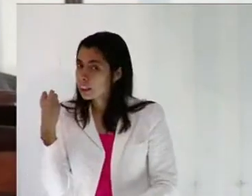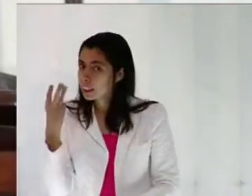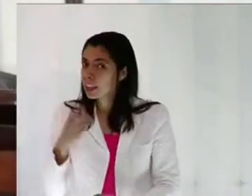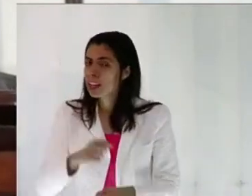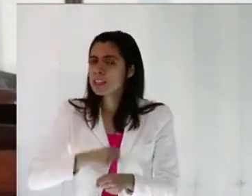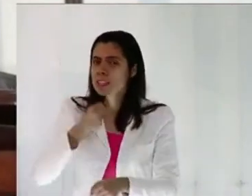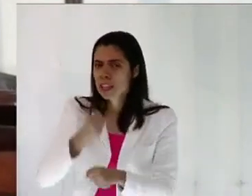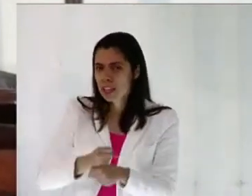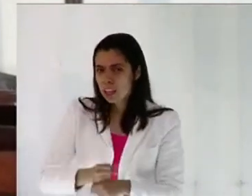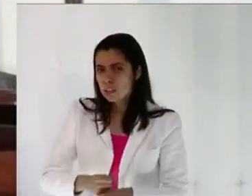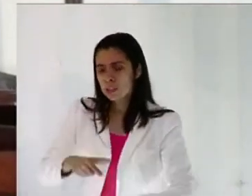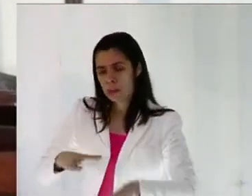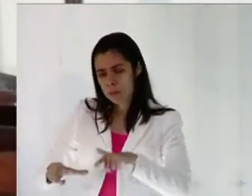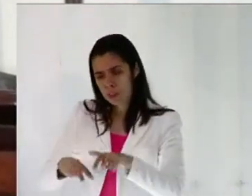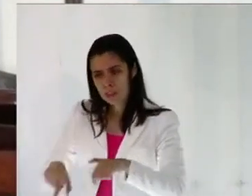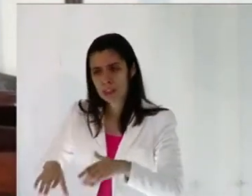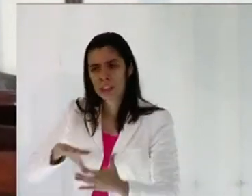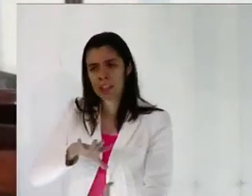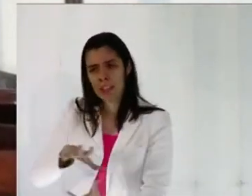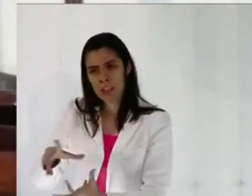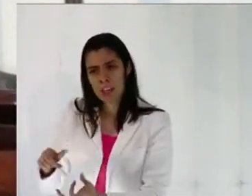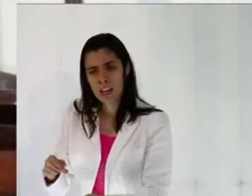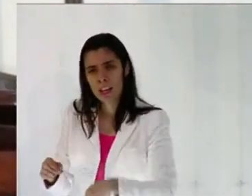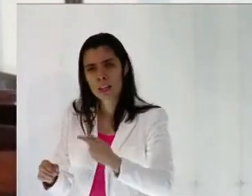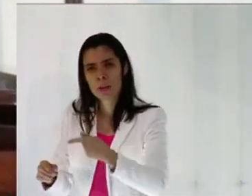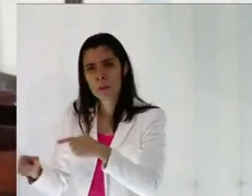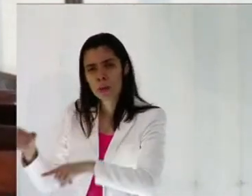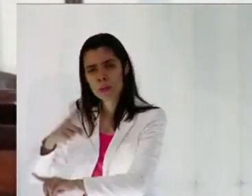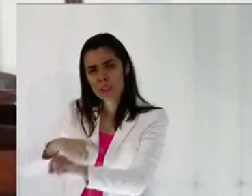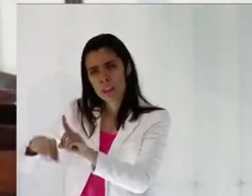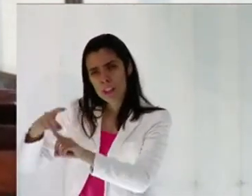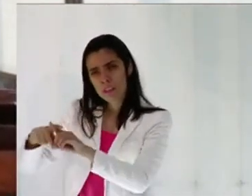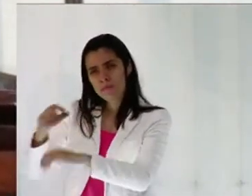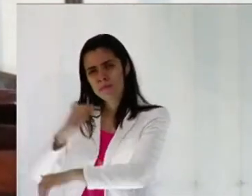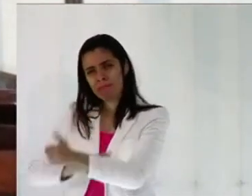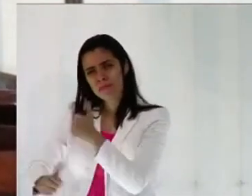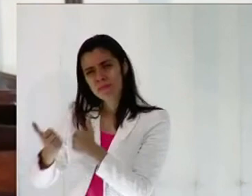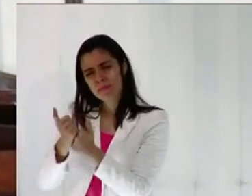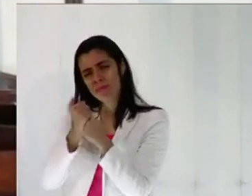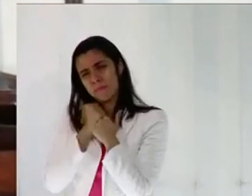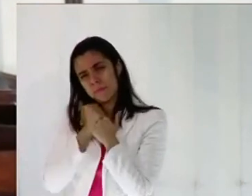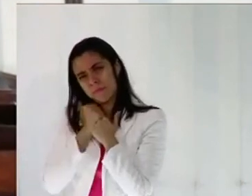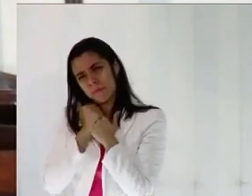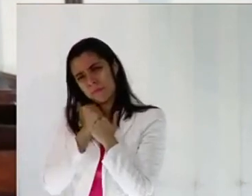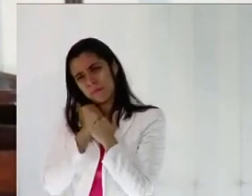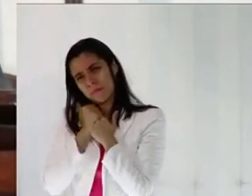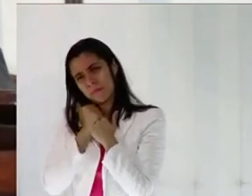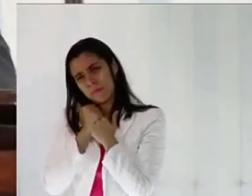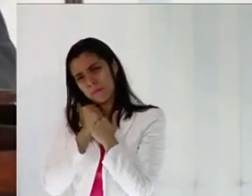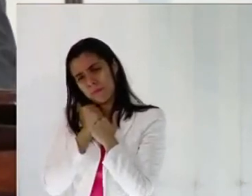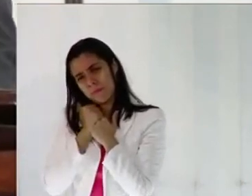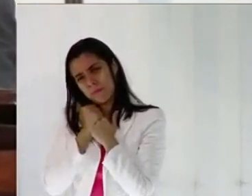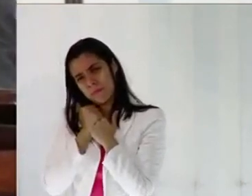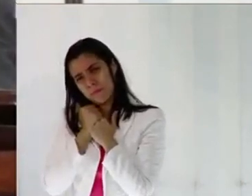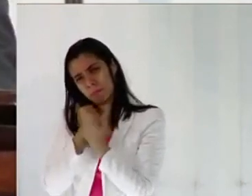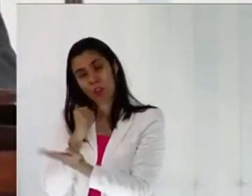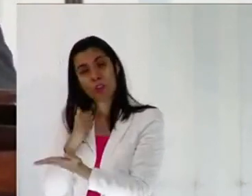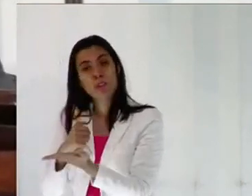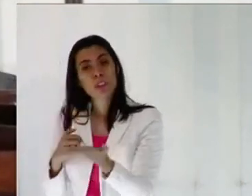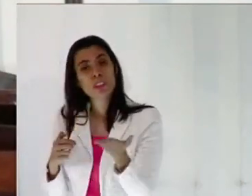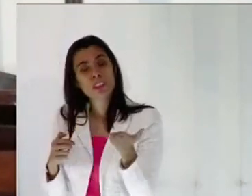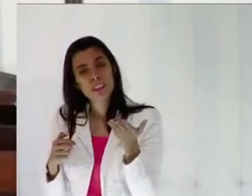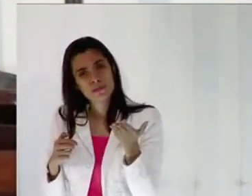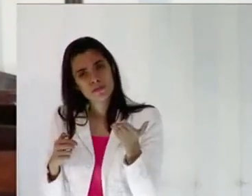lugar para cumprir a vontade de Deus. Você que nos acompanha nessa noite, você sabe que o Senhor te